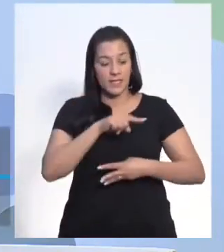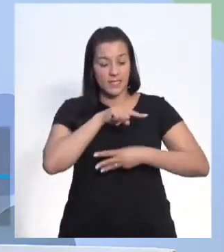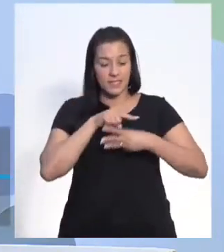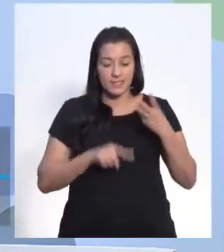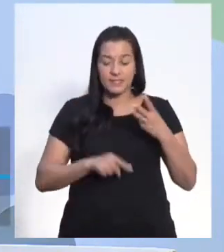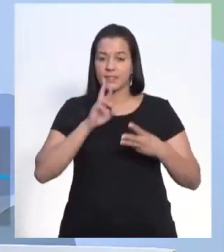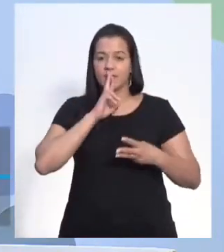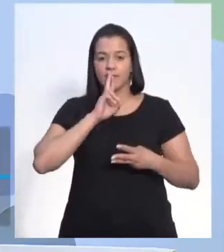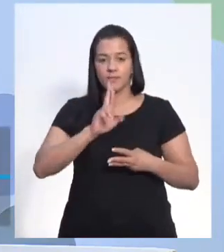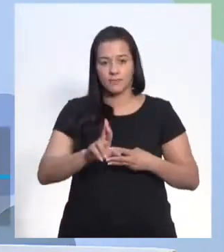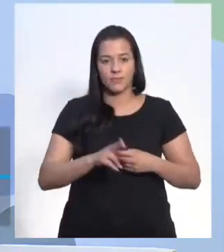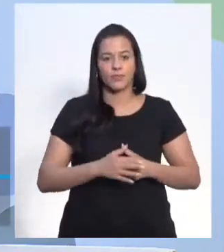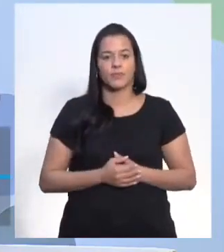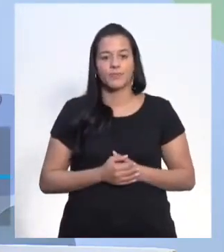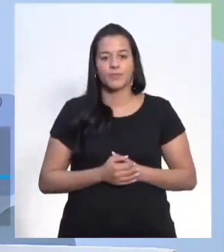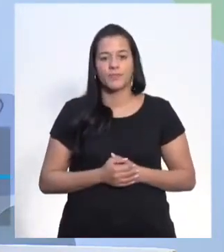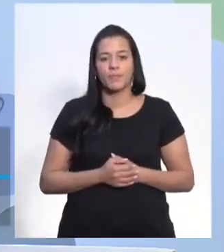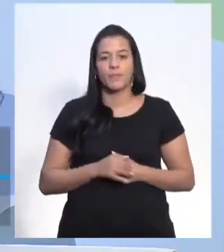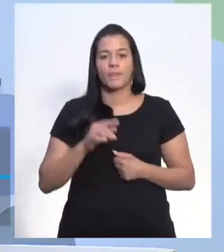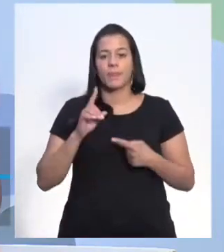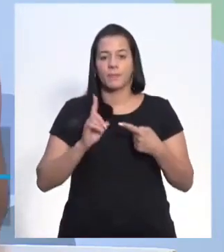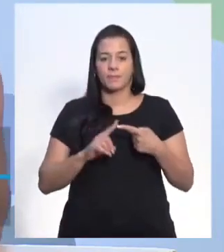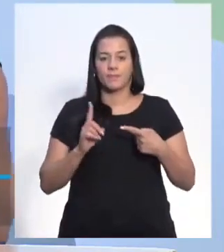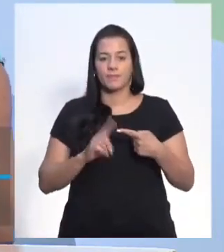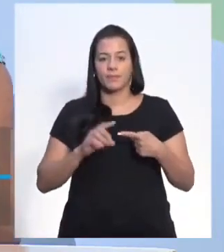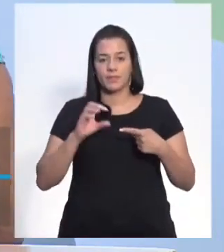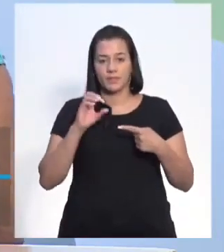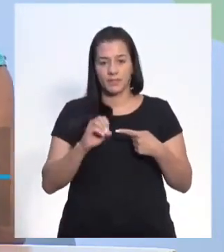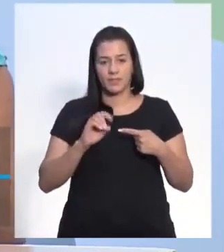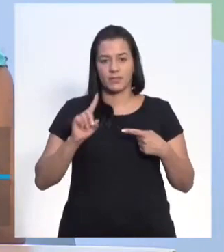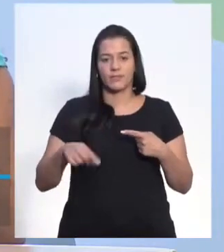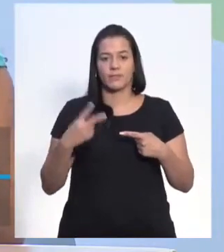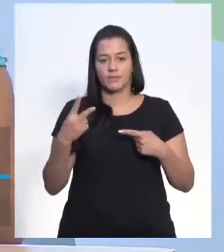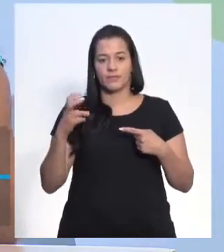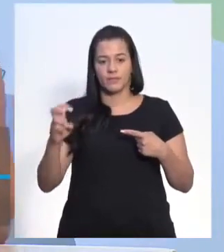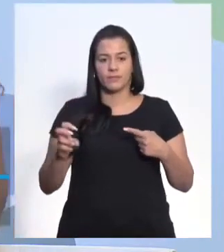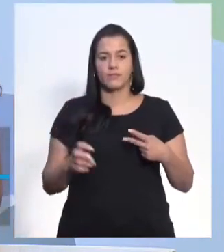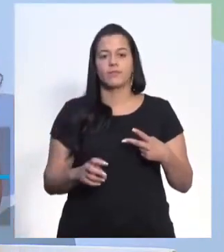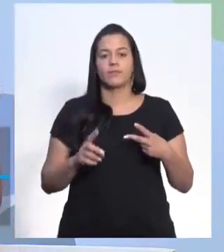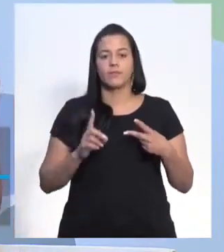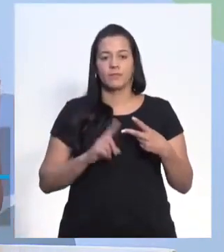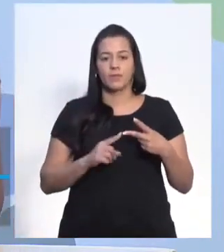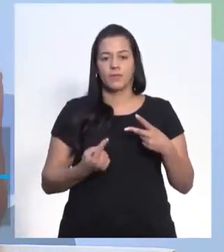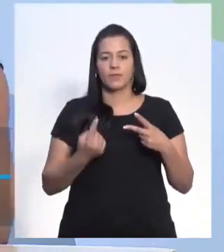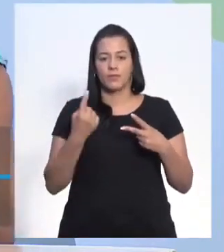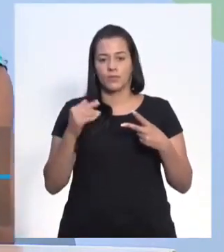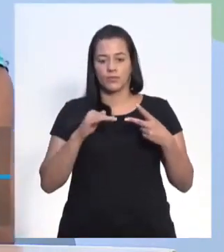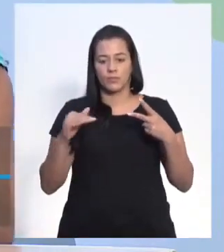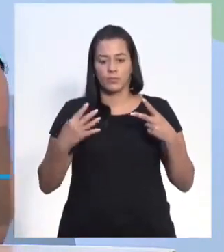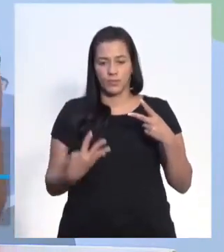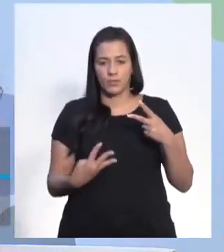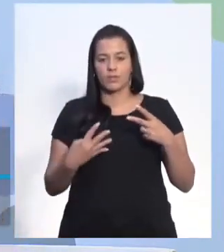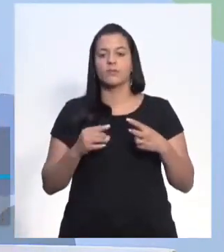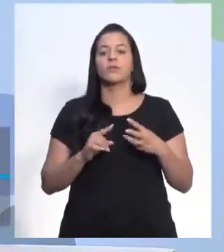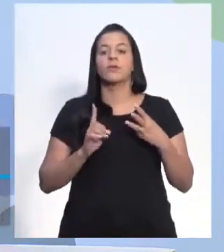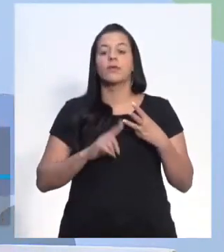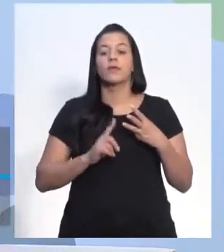três respostas. Colocaram lá 0,25, colocaram 1 sobre 4 e